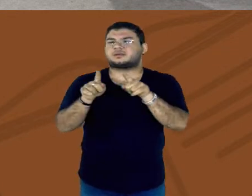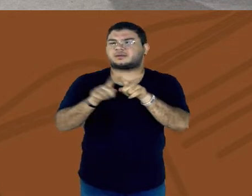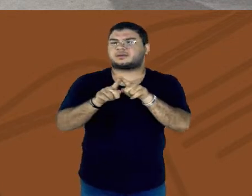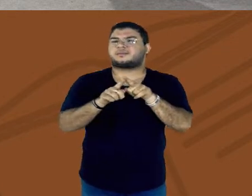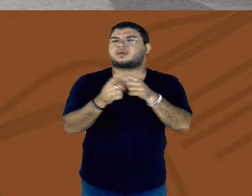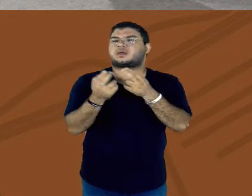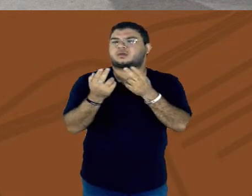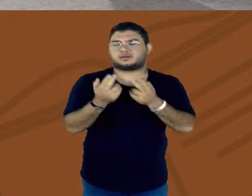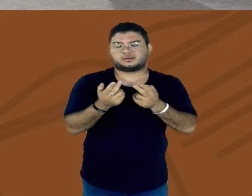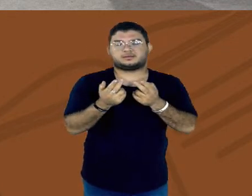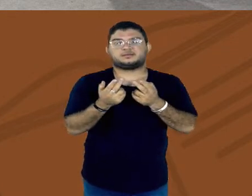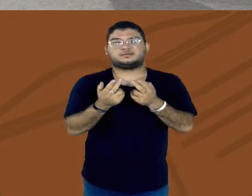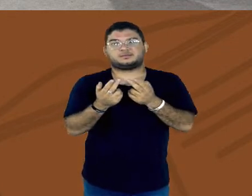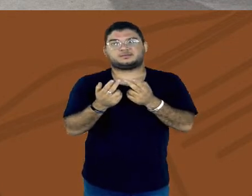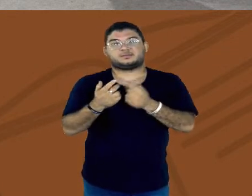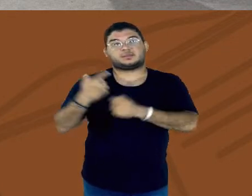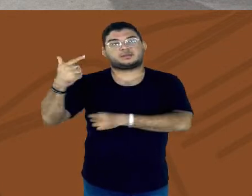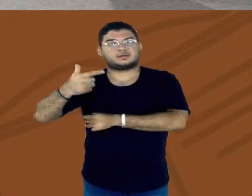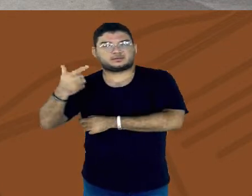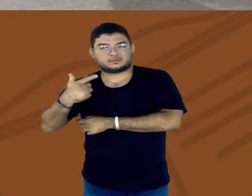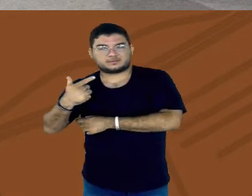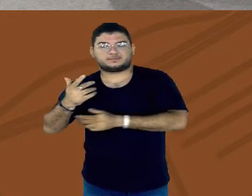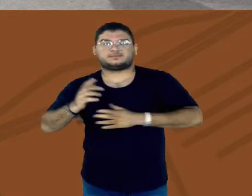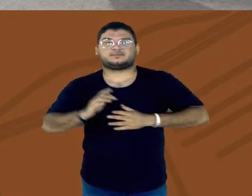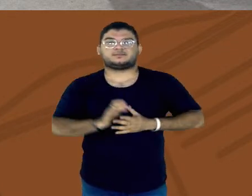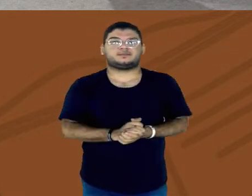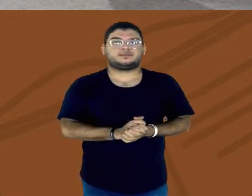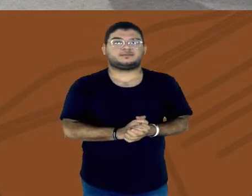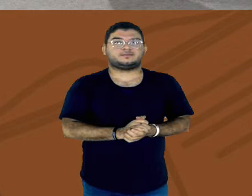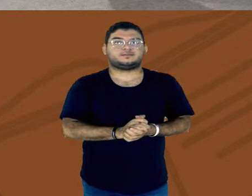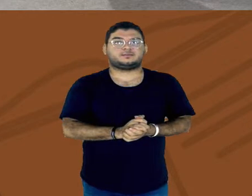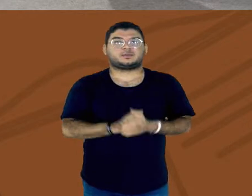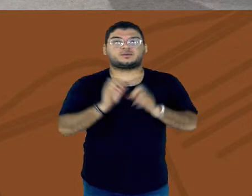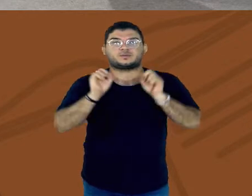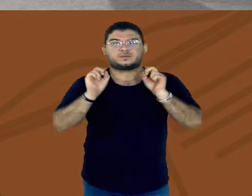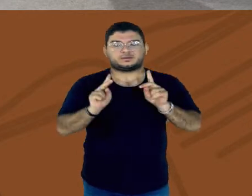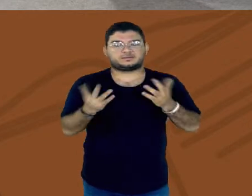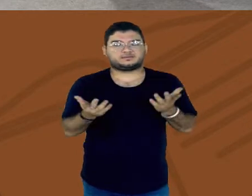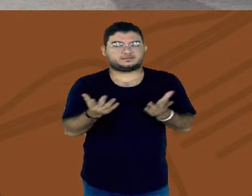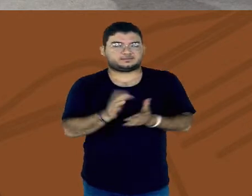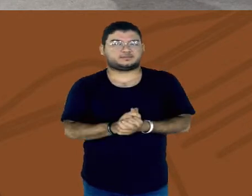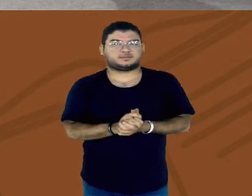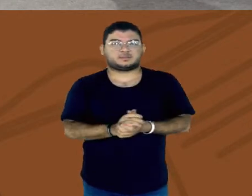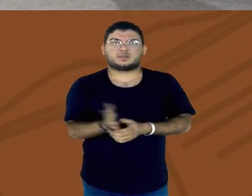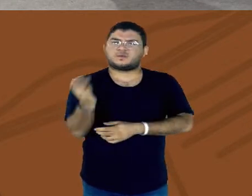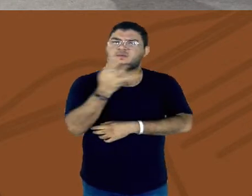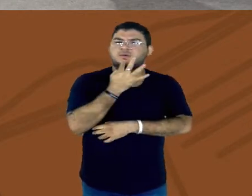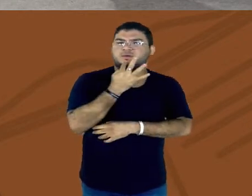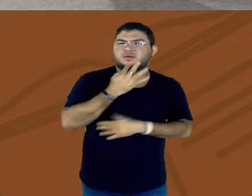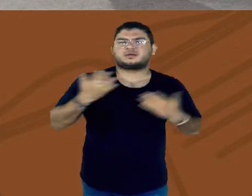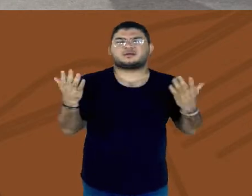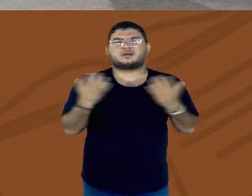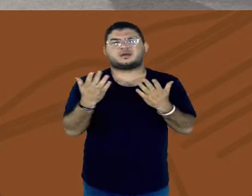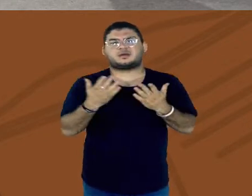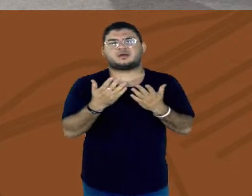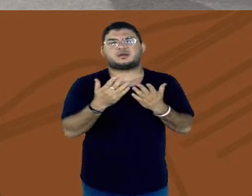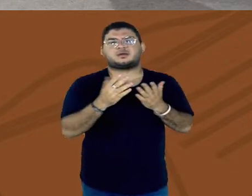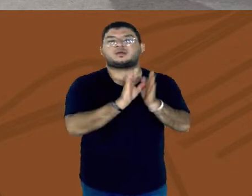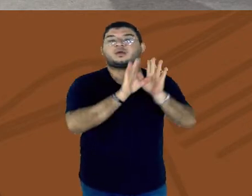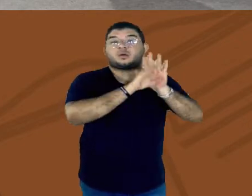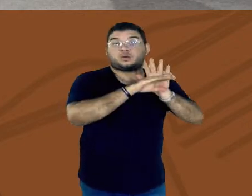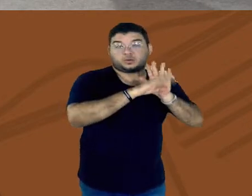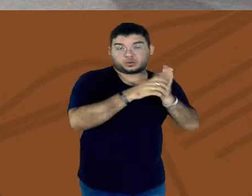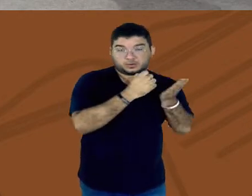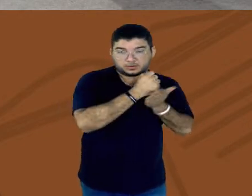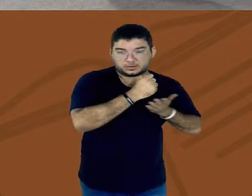sistema endócrino, parte 2. Ok? Muito bem, professor. Vamos conhecer agora alguns conceitos básicos